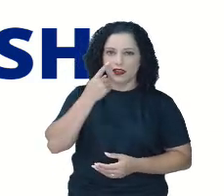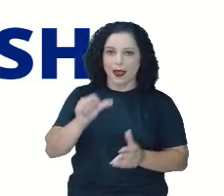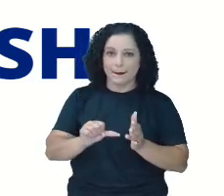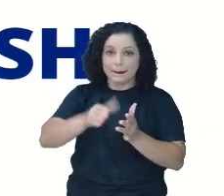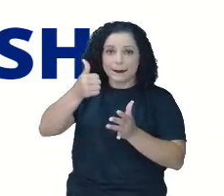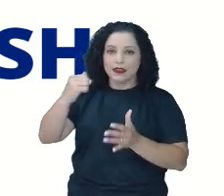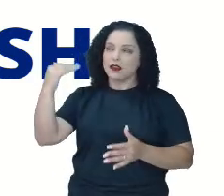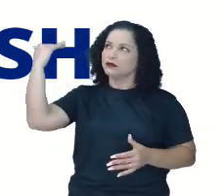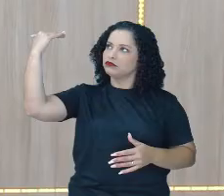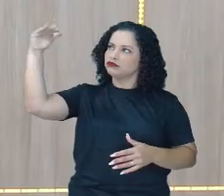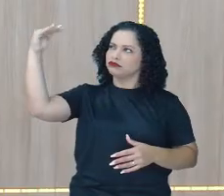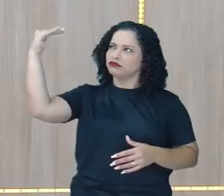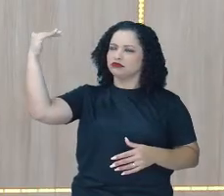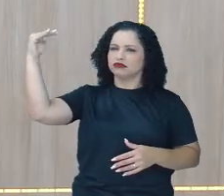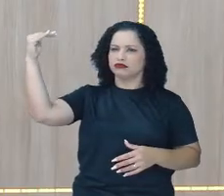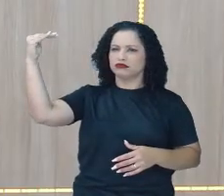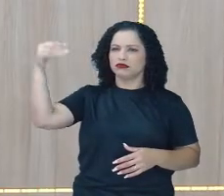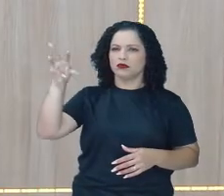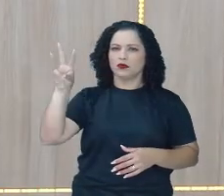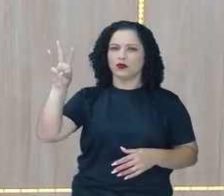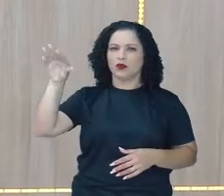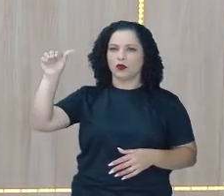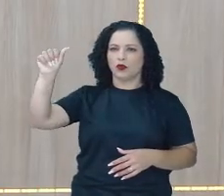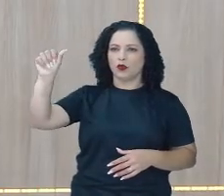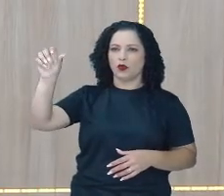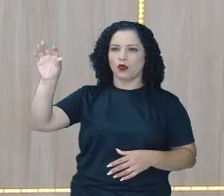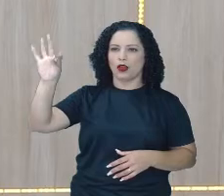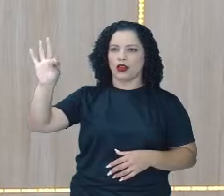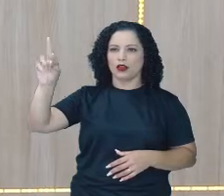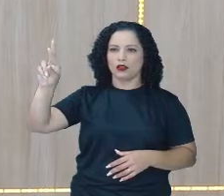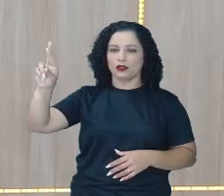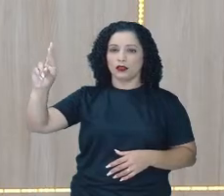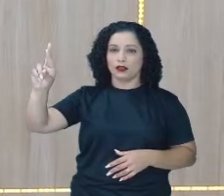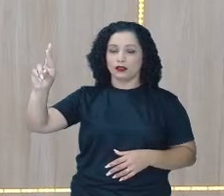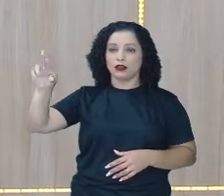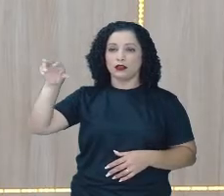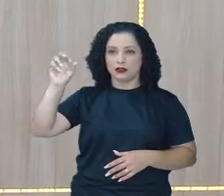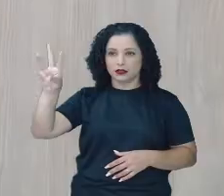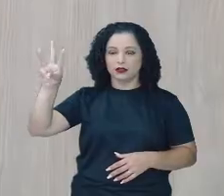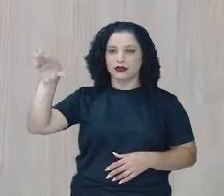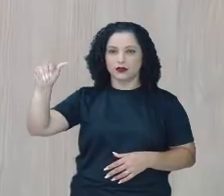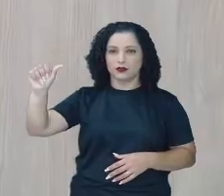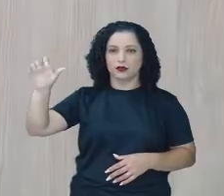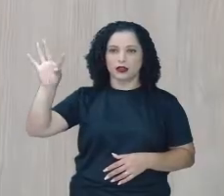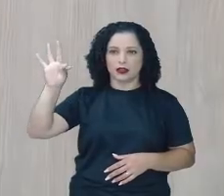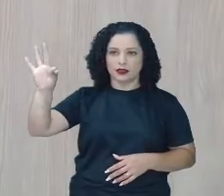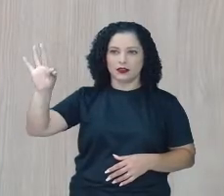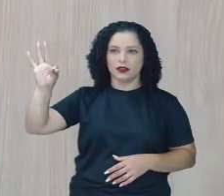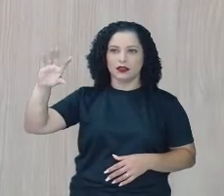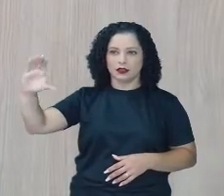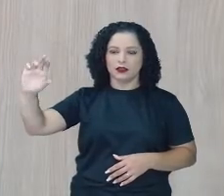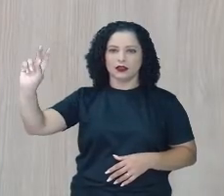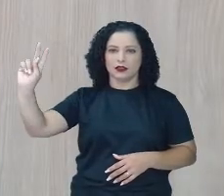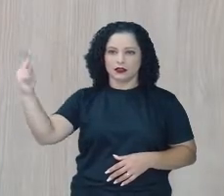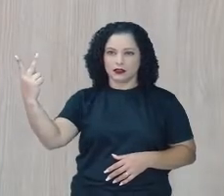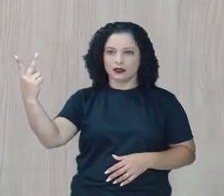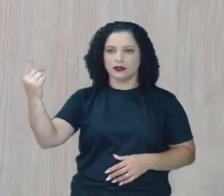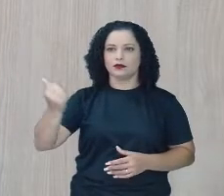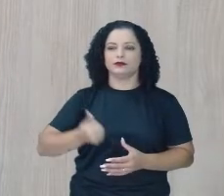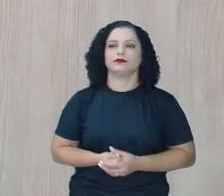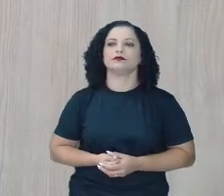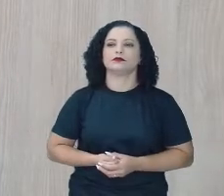aqui. O professor gosta de explicar isso daqui. Vai lá, professor, a diferença de relógio de pulso de parede. Vai lá. Existe o clock,